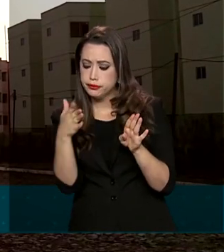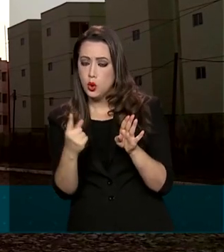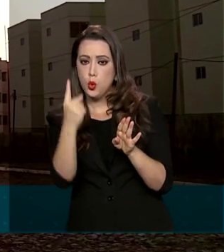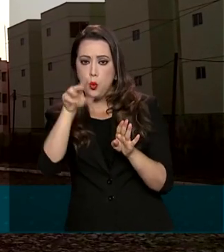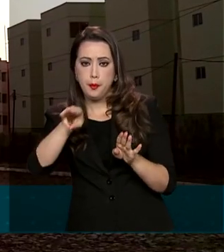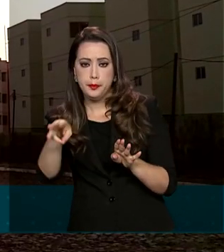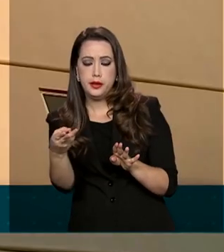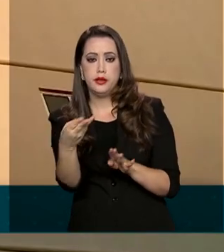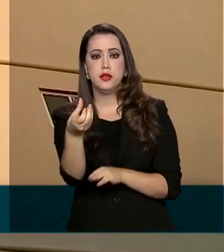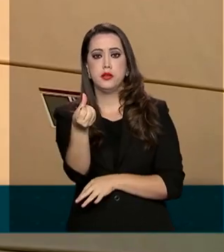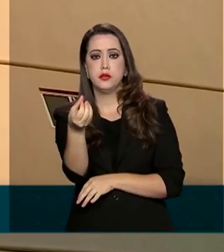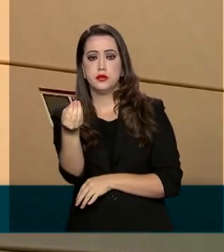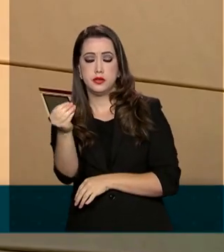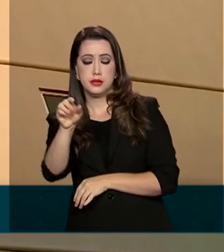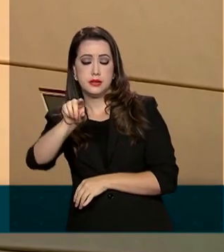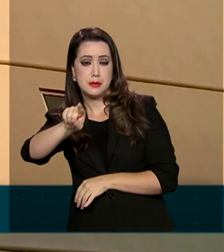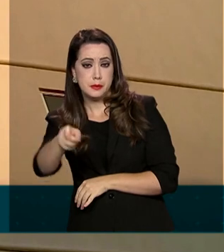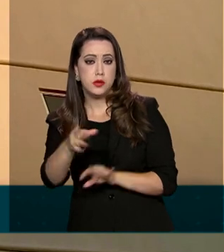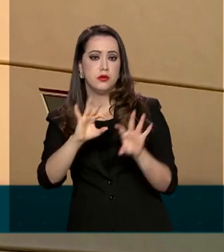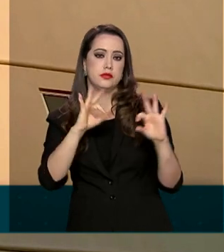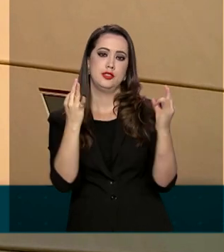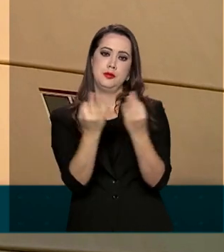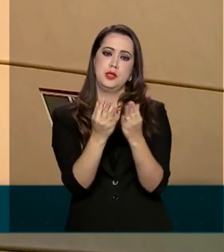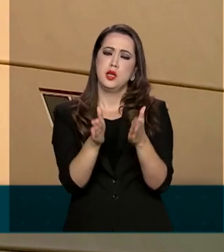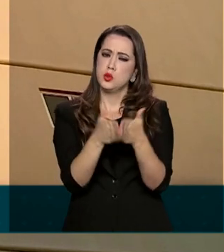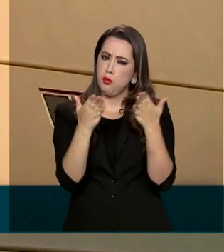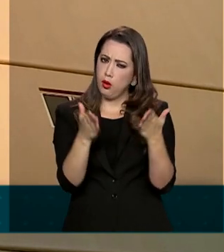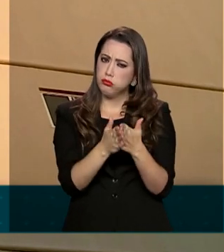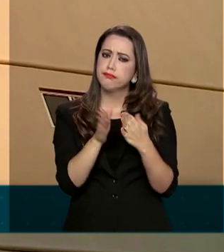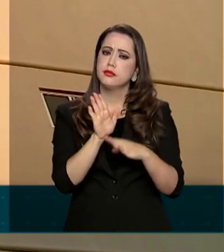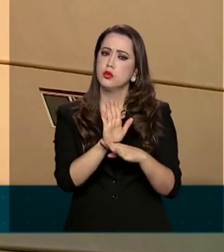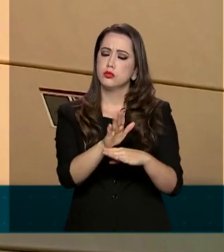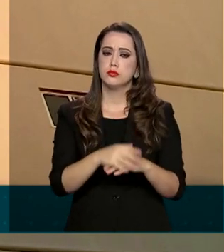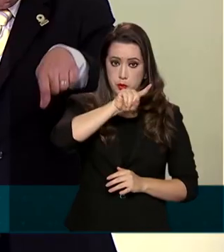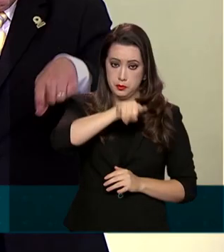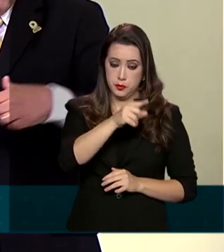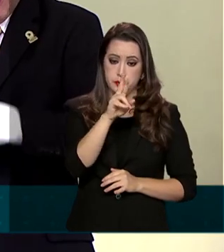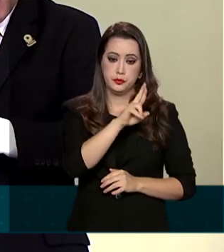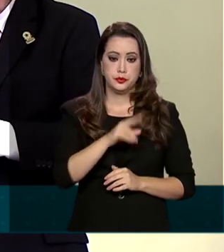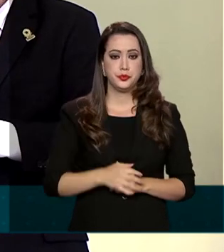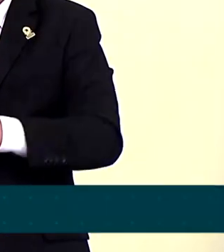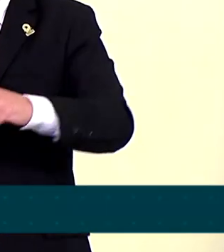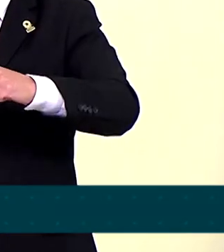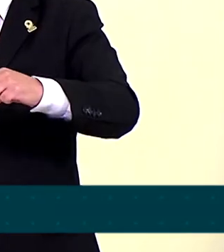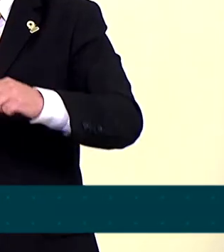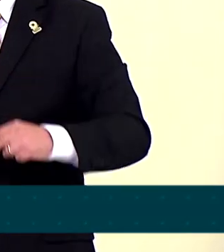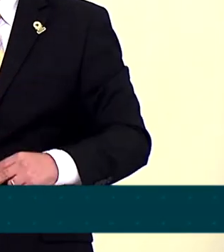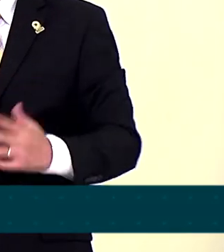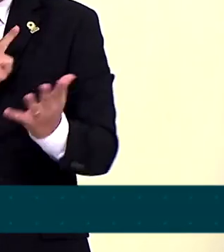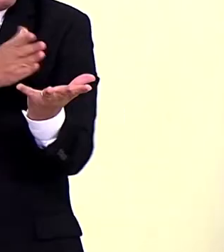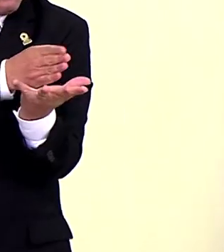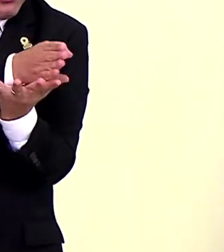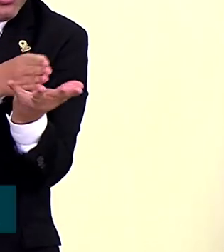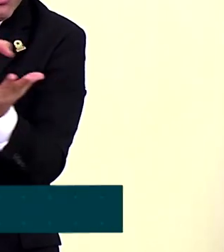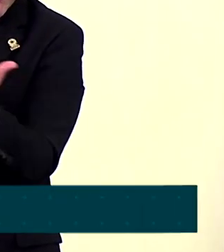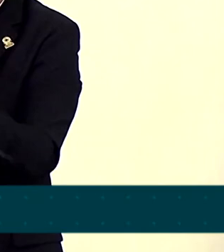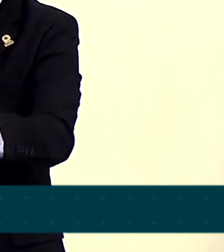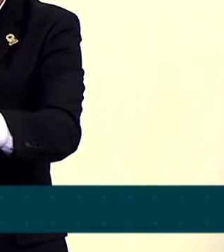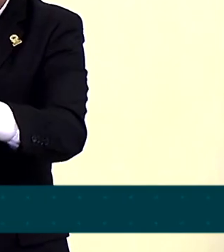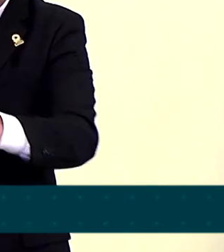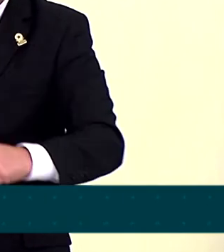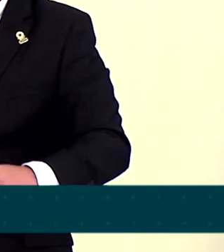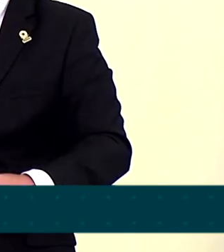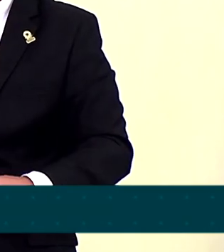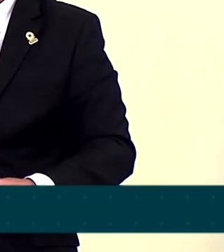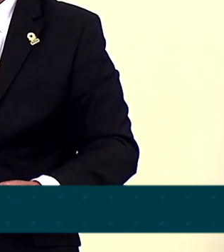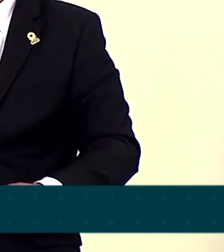milhão e 600 mil famílias de baixa renda devem ser beneficiadas. Todas as linhas que a Caixa estiver, nós